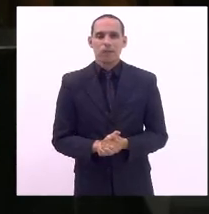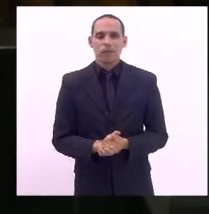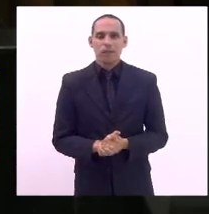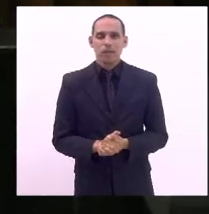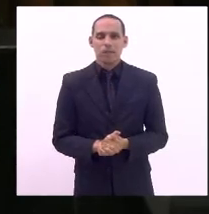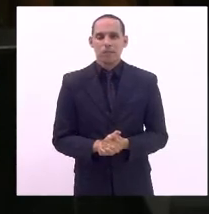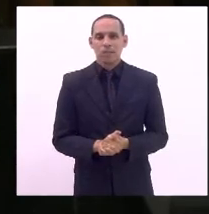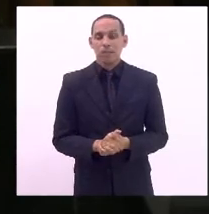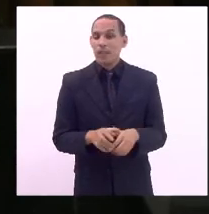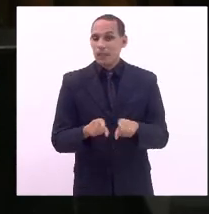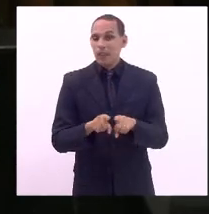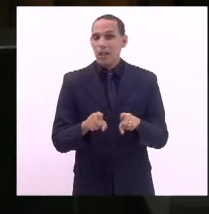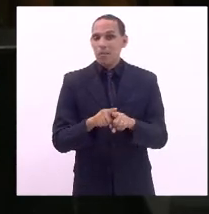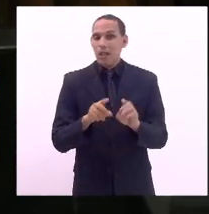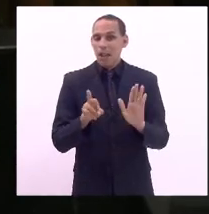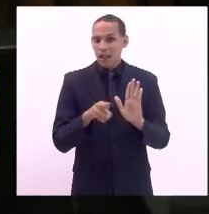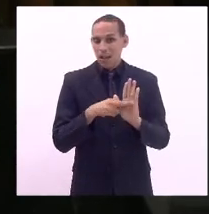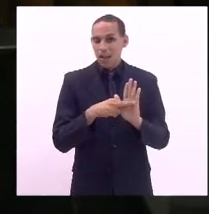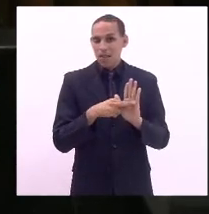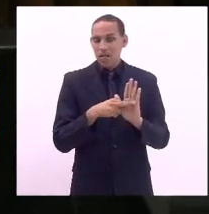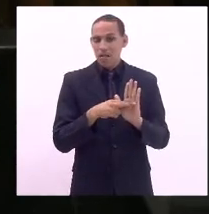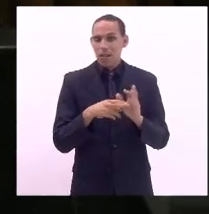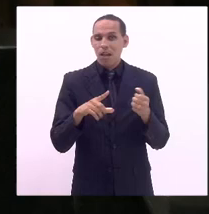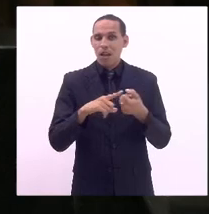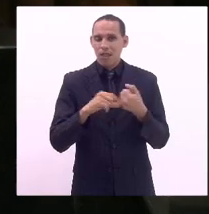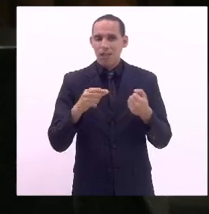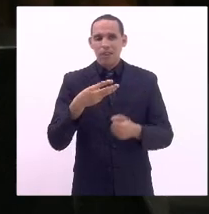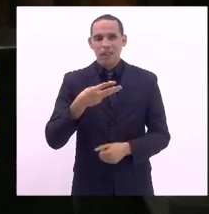451, e dizer também que está no regimento, artigo